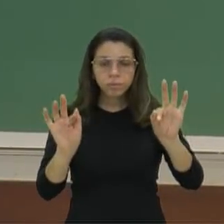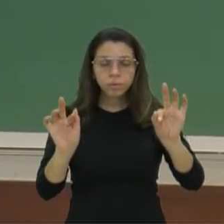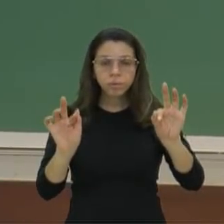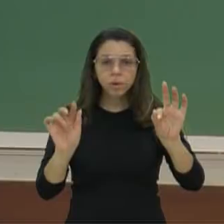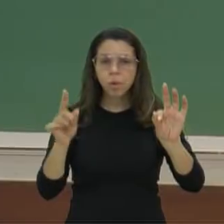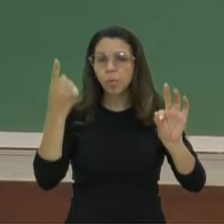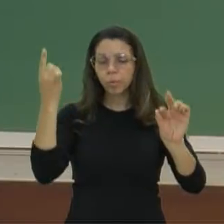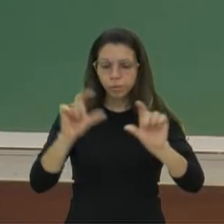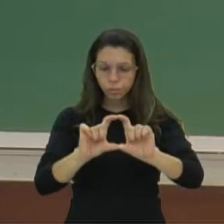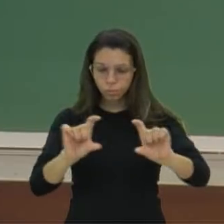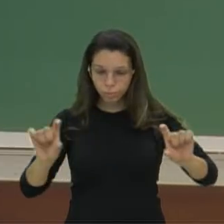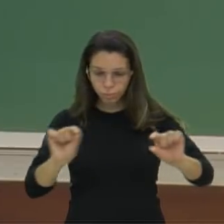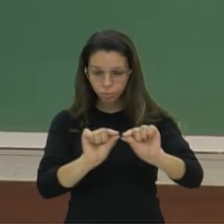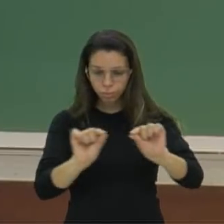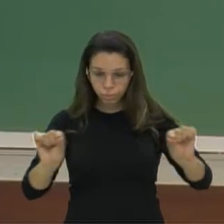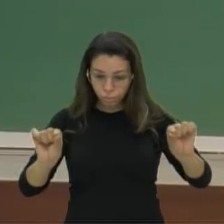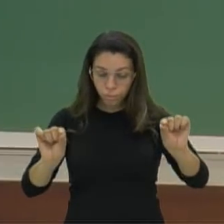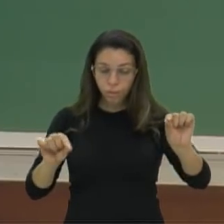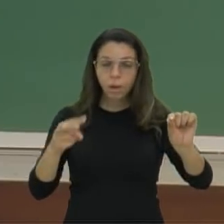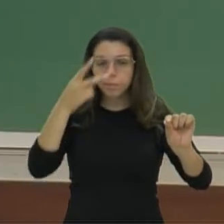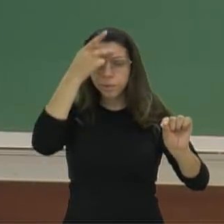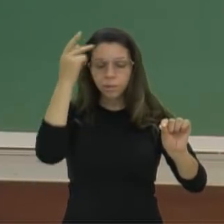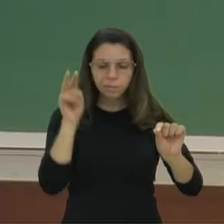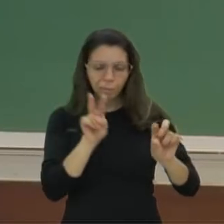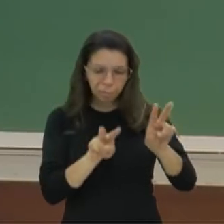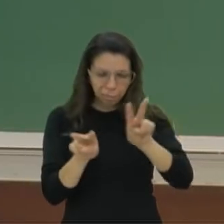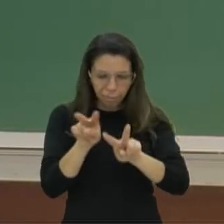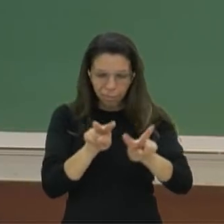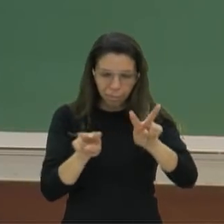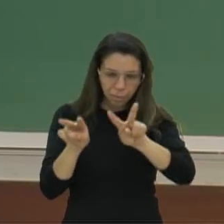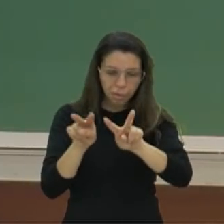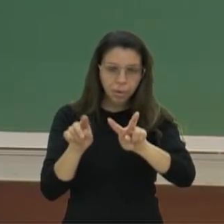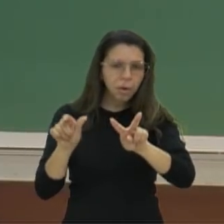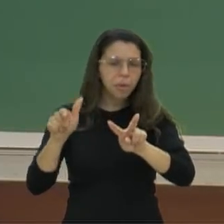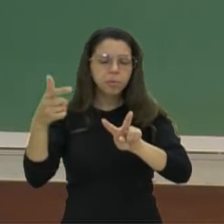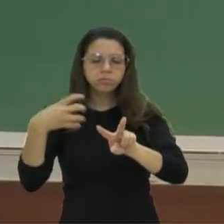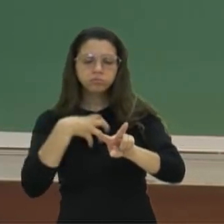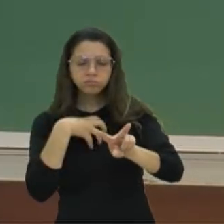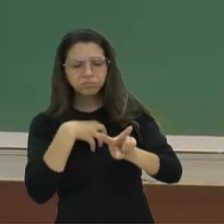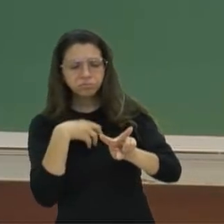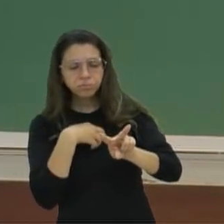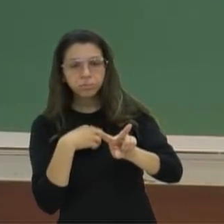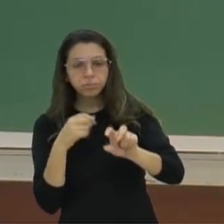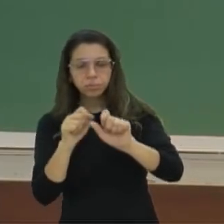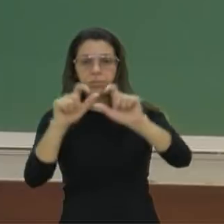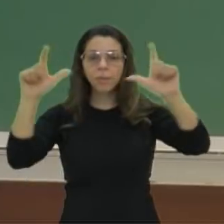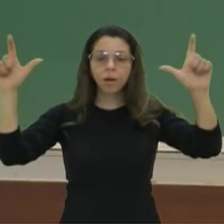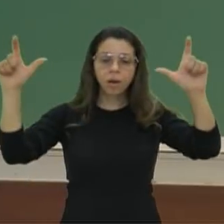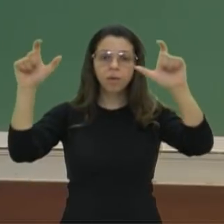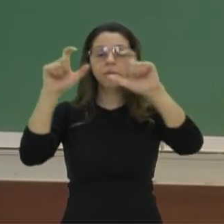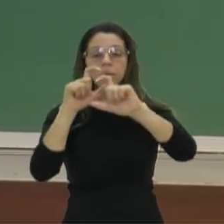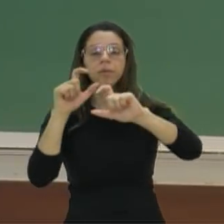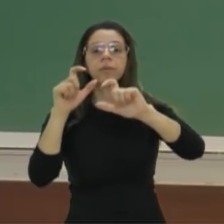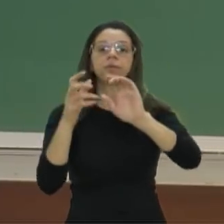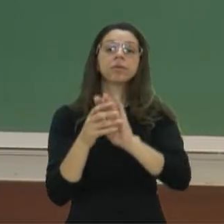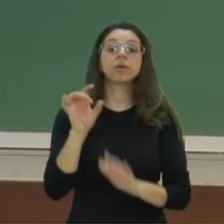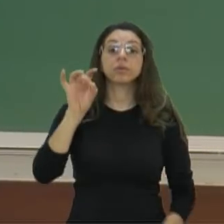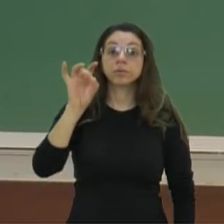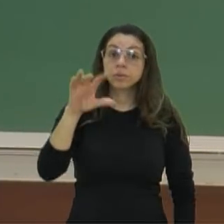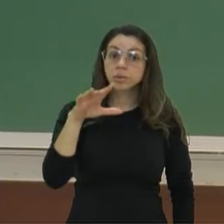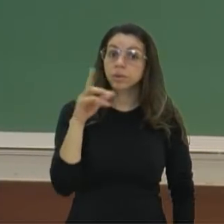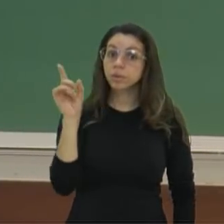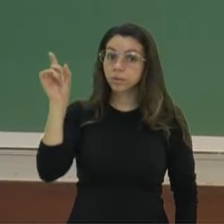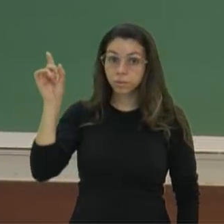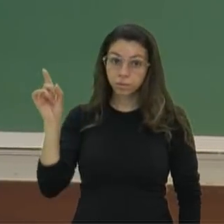seja, ora uma pessoa não consegue ler com uma letra grande, uma outra hora uma pessoa não consegue ler com um tamanho pequeno. Não é só isso que